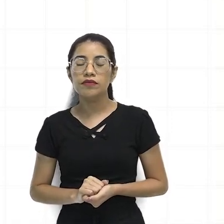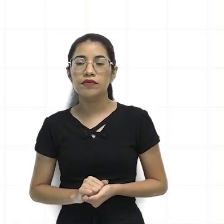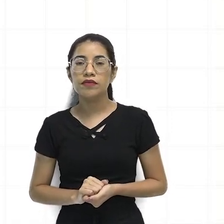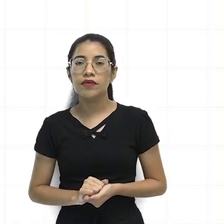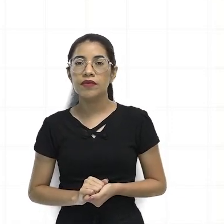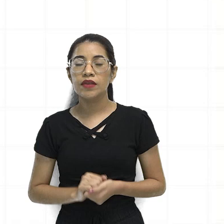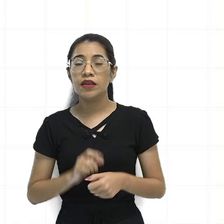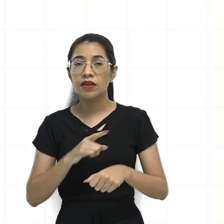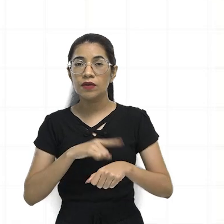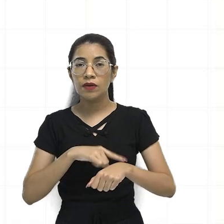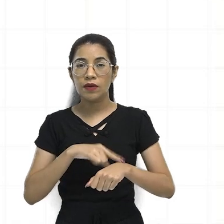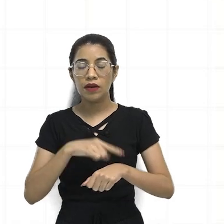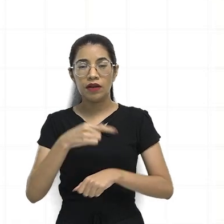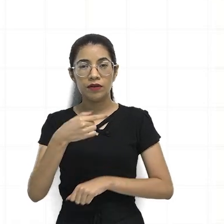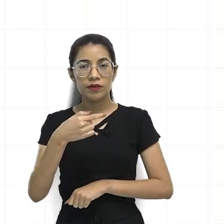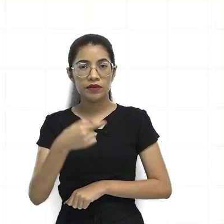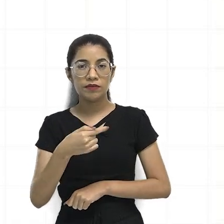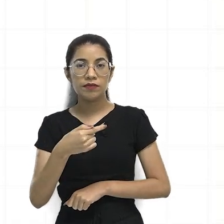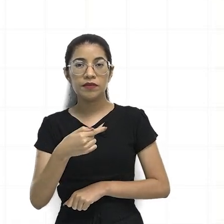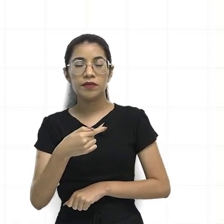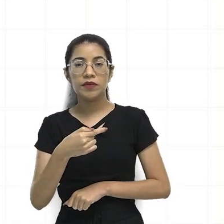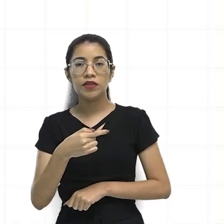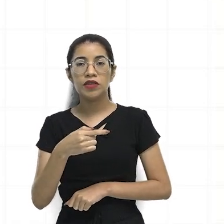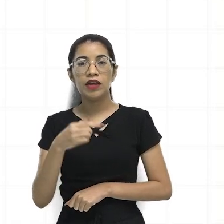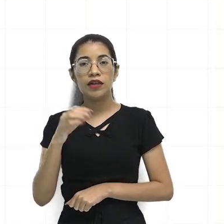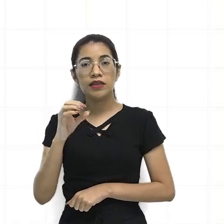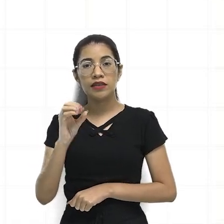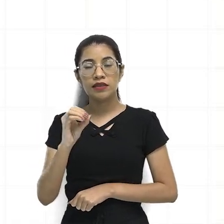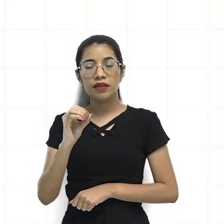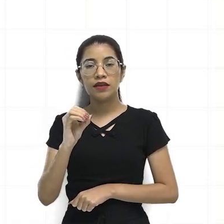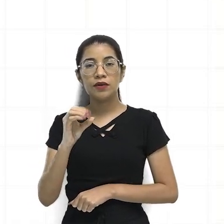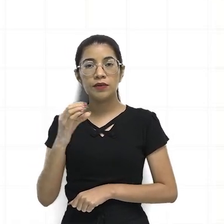E às 7, 0 grau.